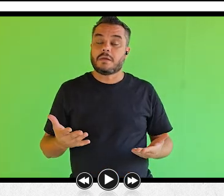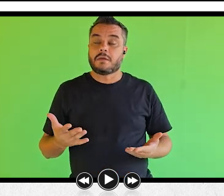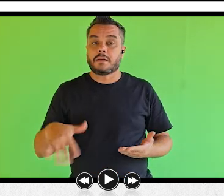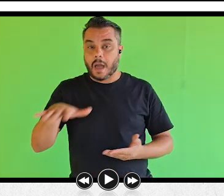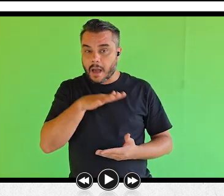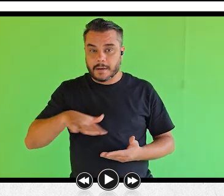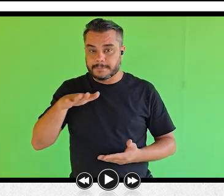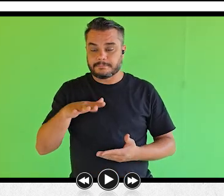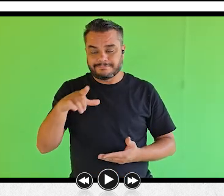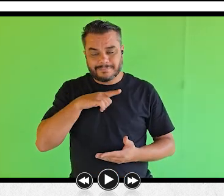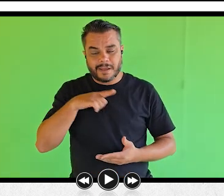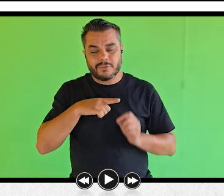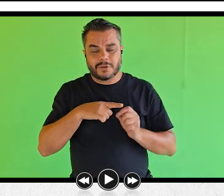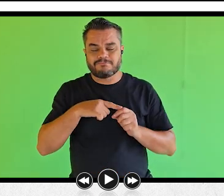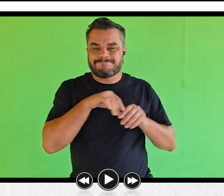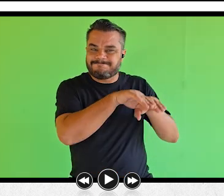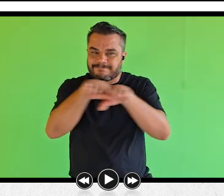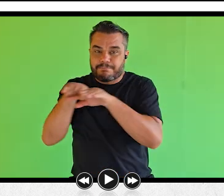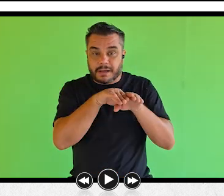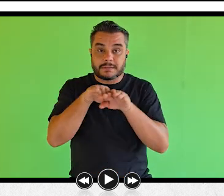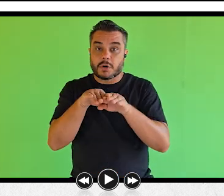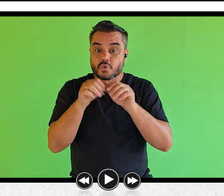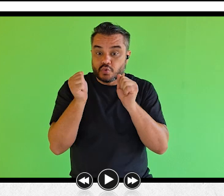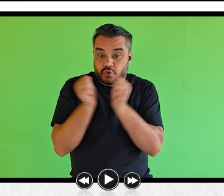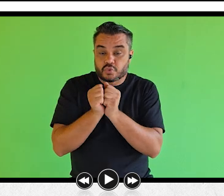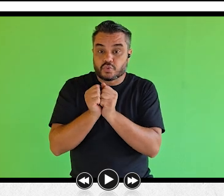Nacional de Saneamento Básico. E a Lei